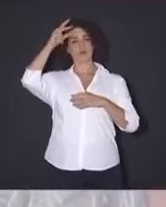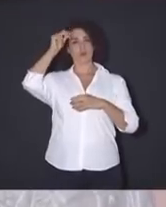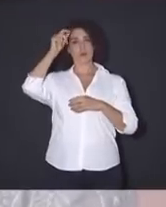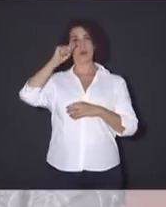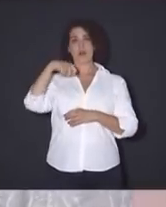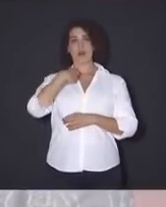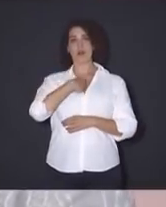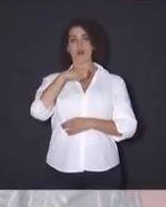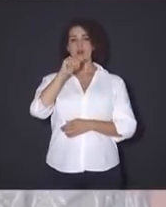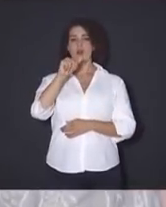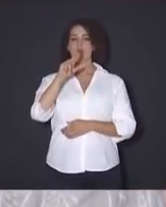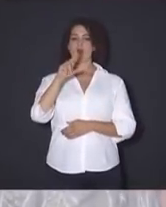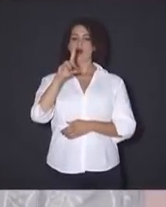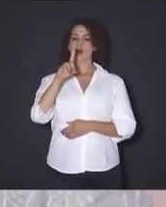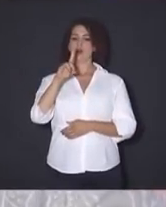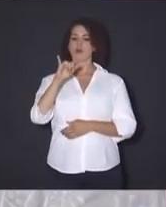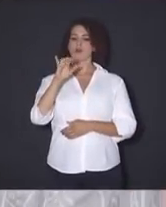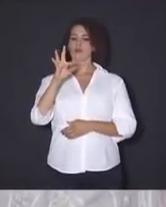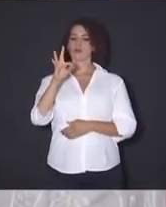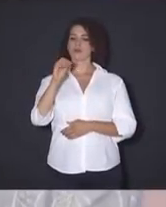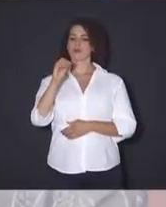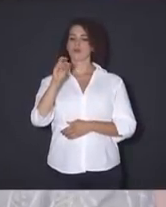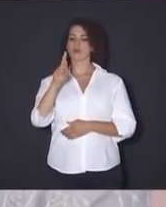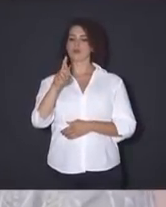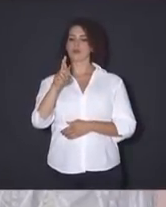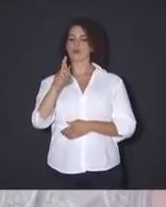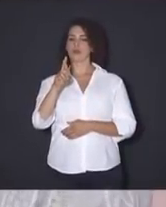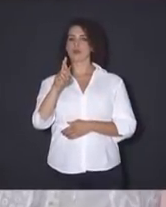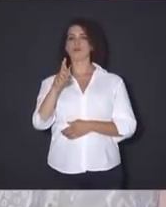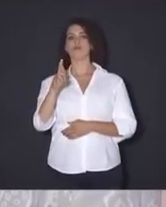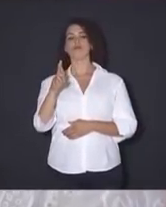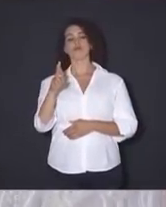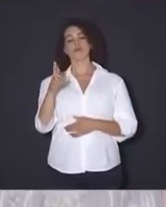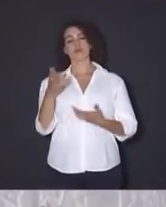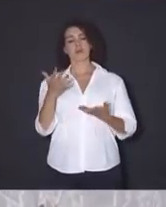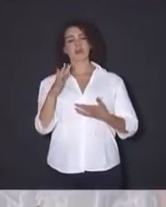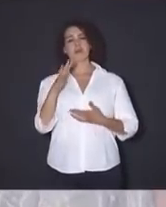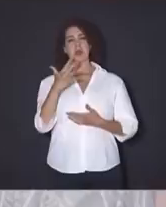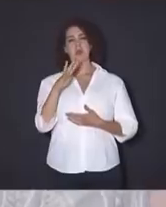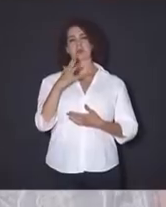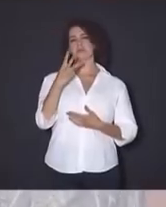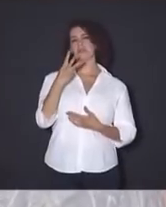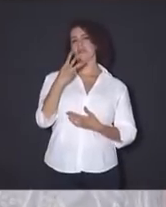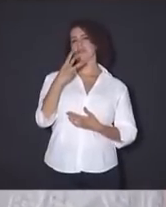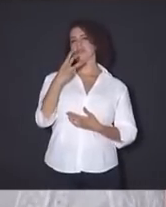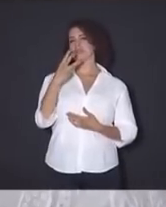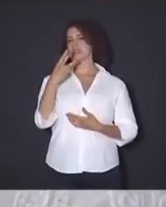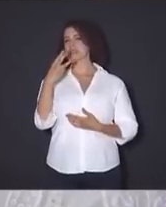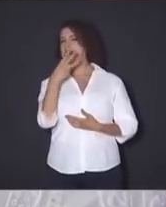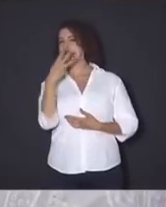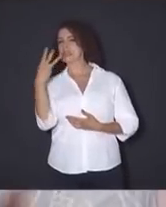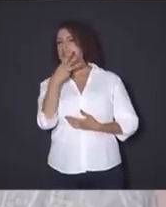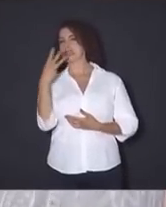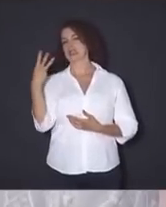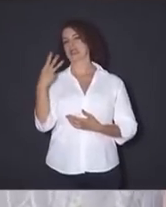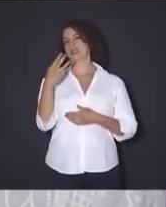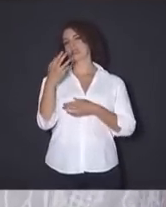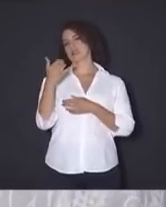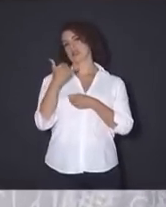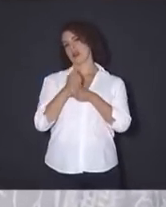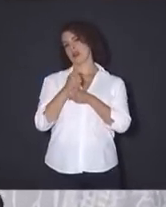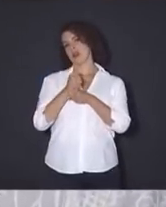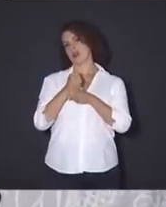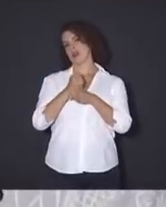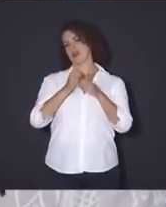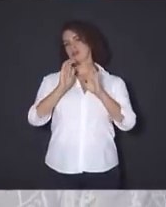de auditor-fiscal servidor público há pelo menos 30 anos para 33 anos e correndo para